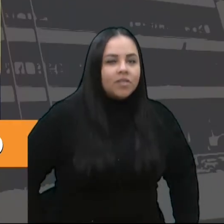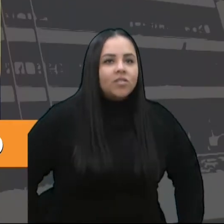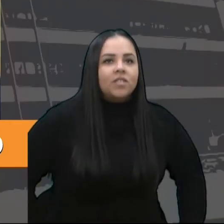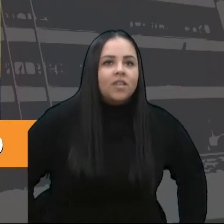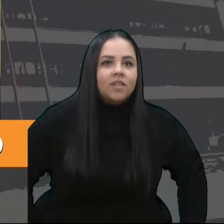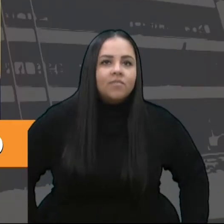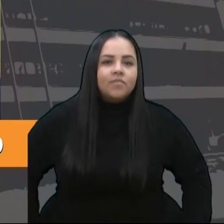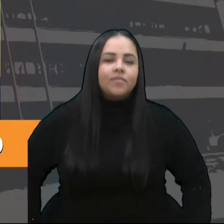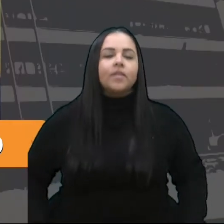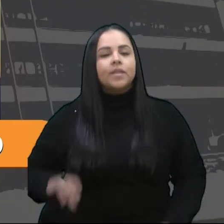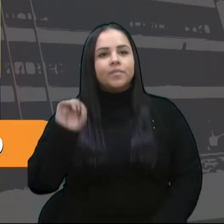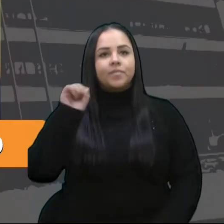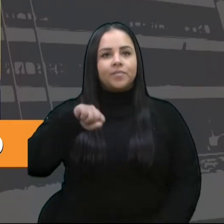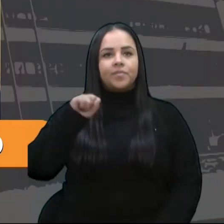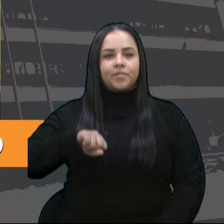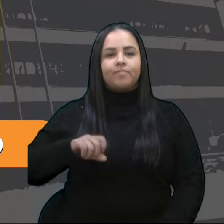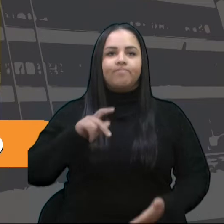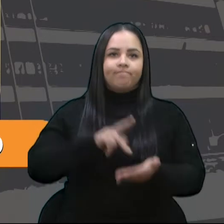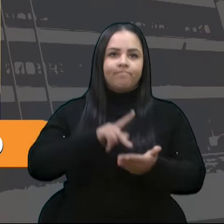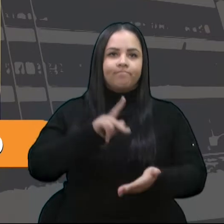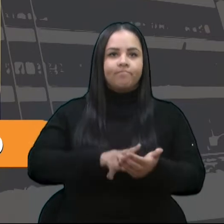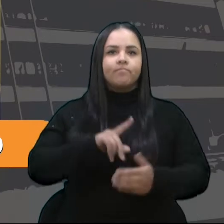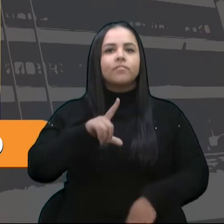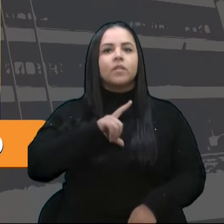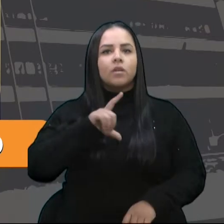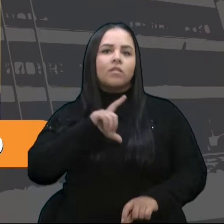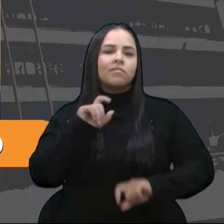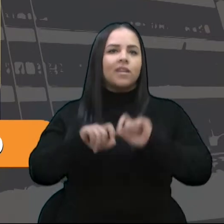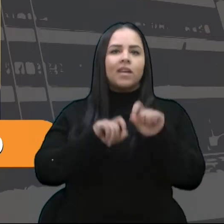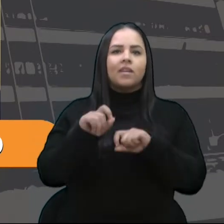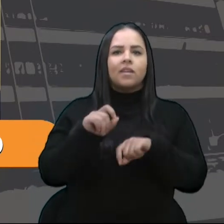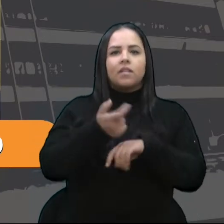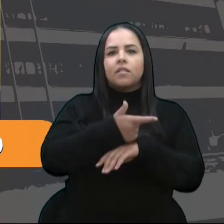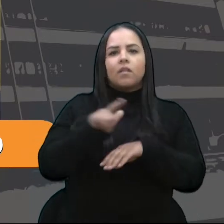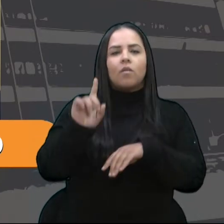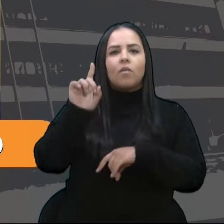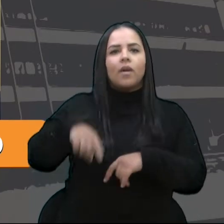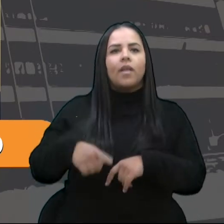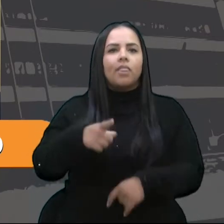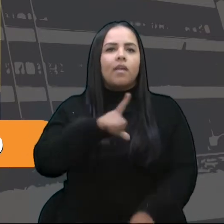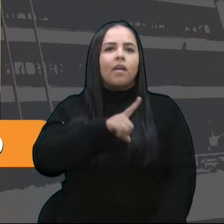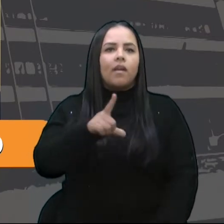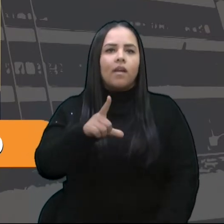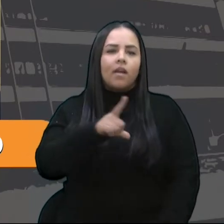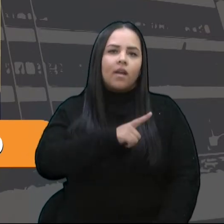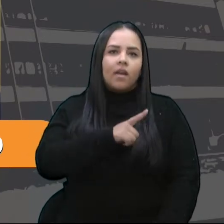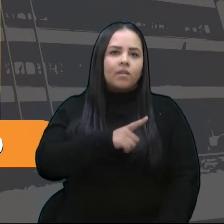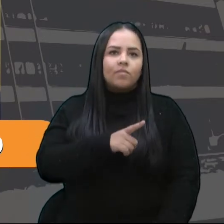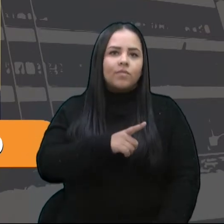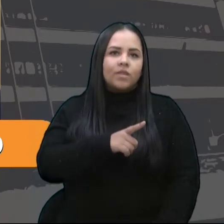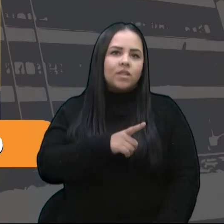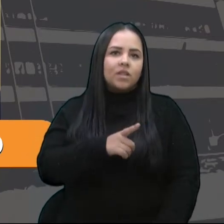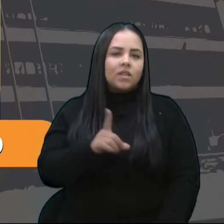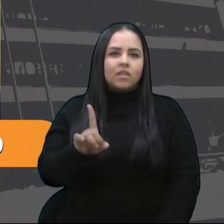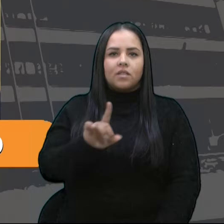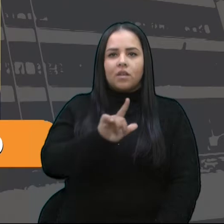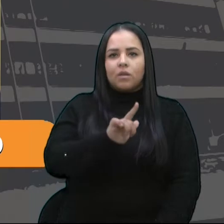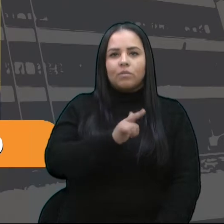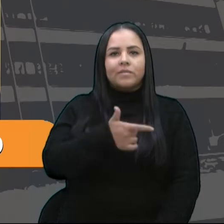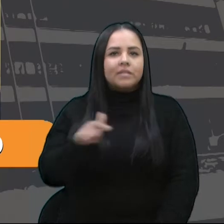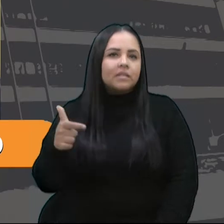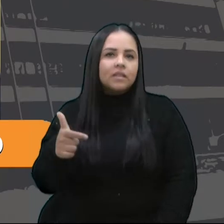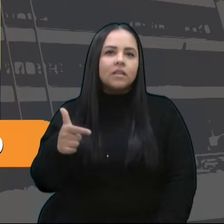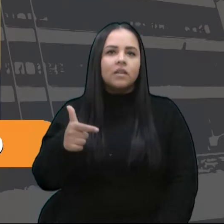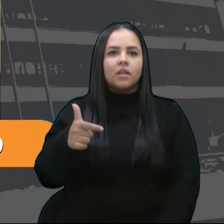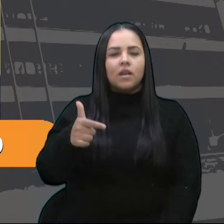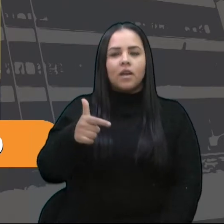com a Alessandra nesse aspecto de que não há efetivamente, e não deve haver, uma